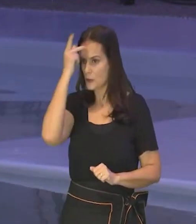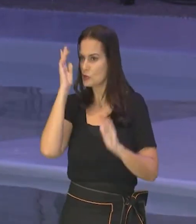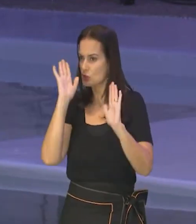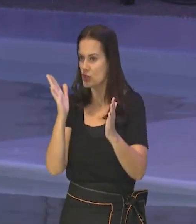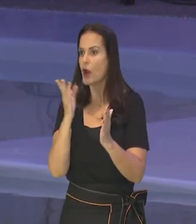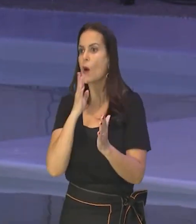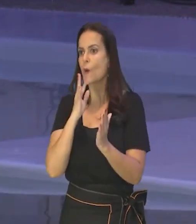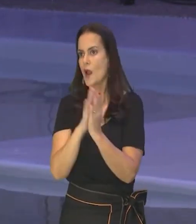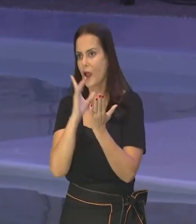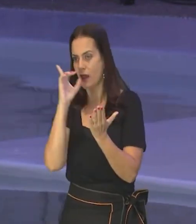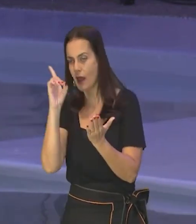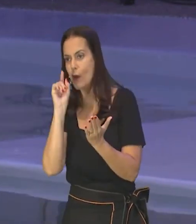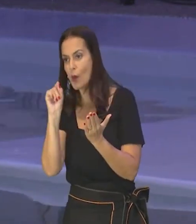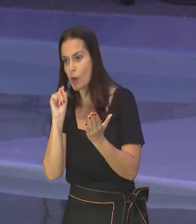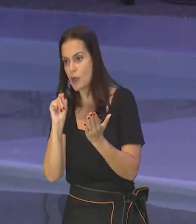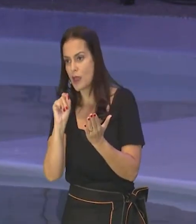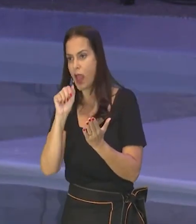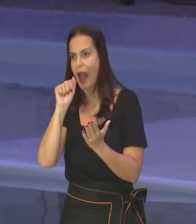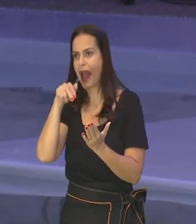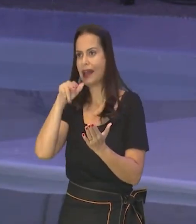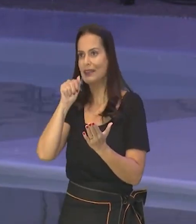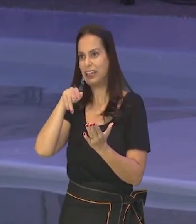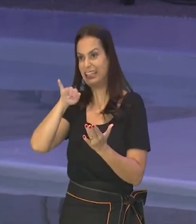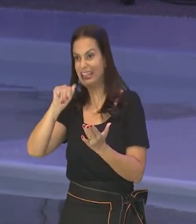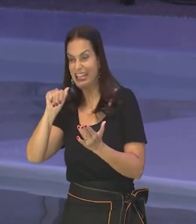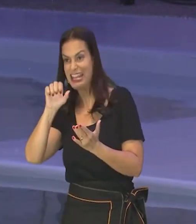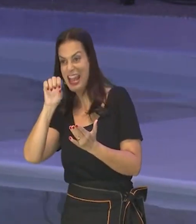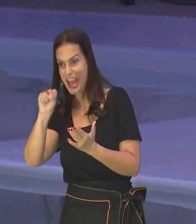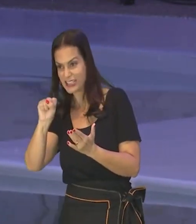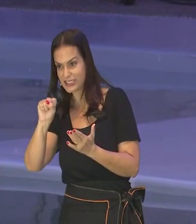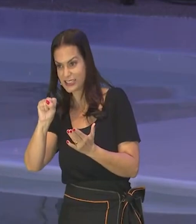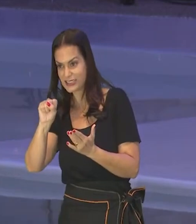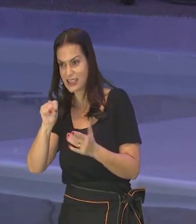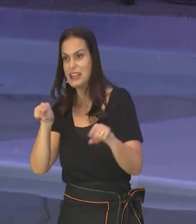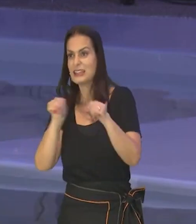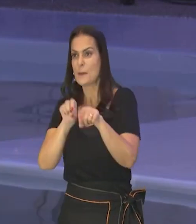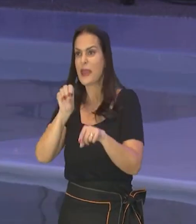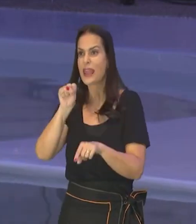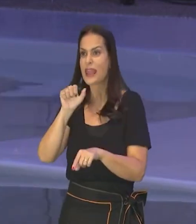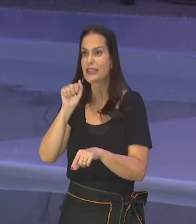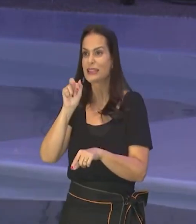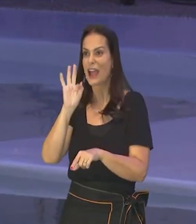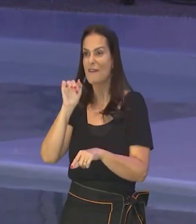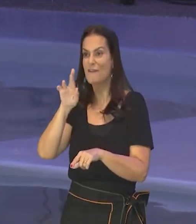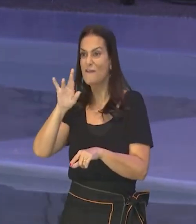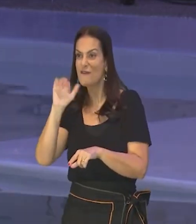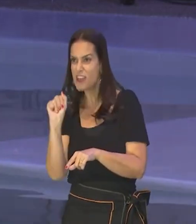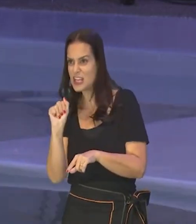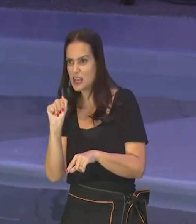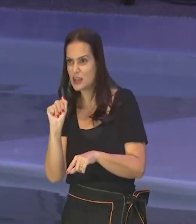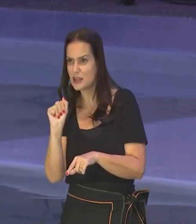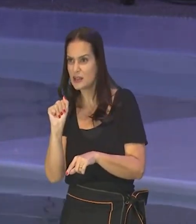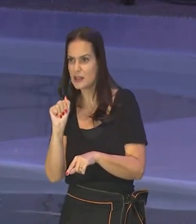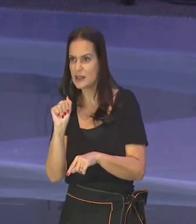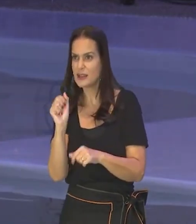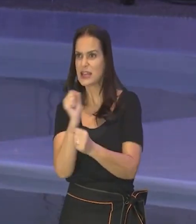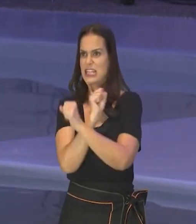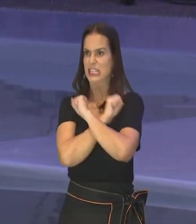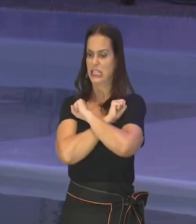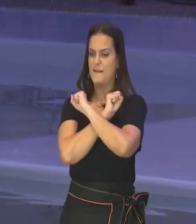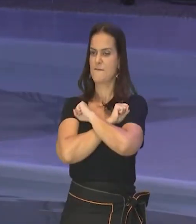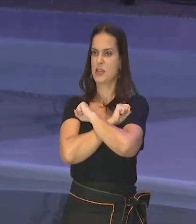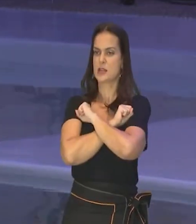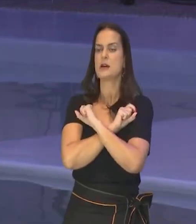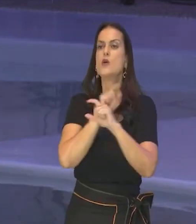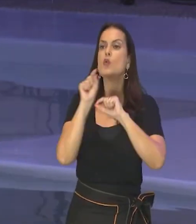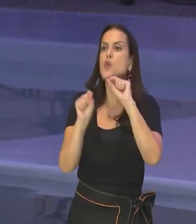palavra de Deus sabem que Ananias e Safira mentiram ao Espírito Santo. Isso provocou um medo tremendo entre as pessoas que